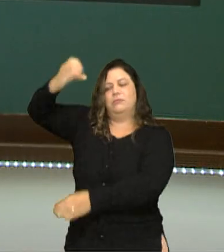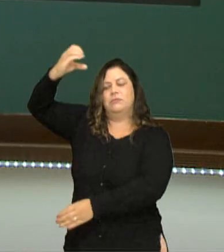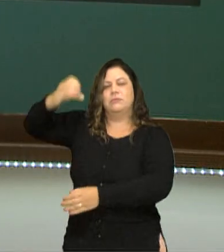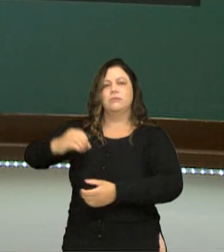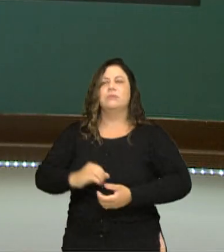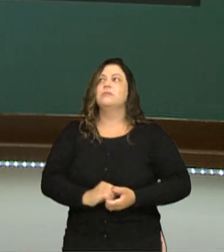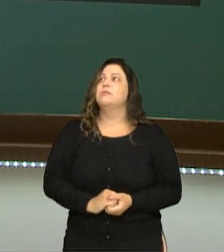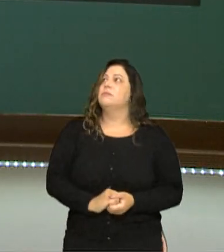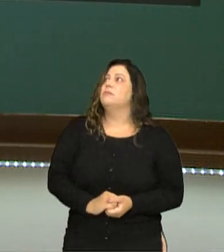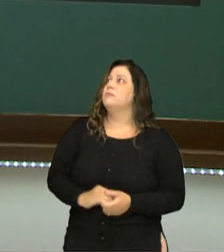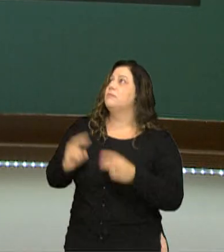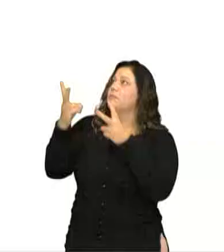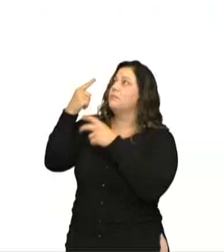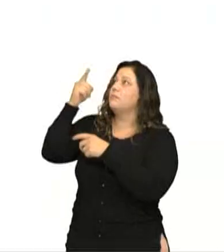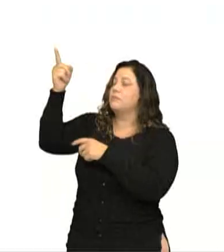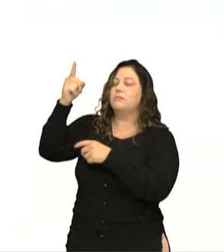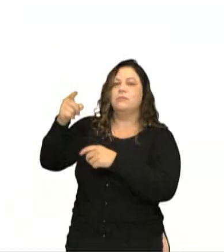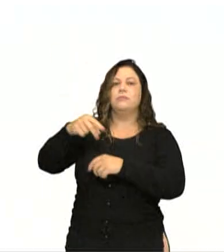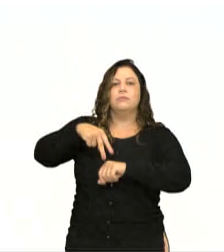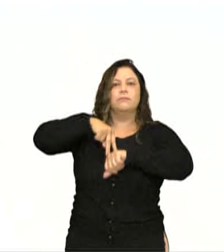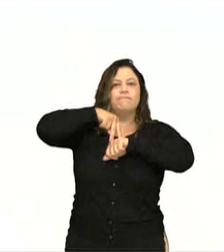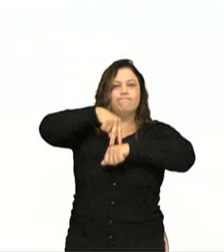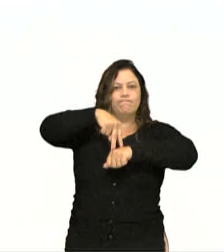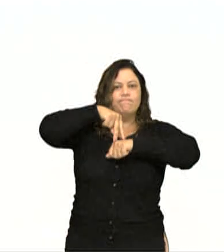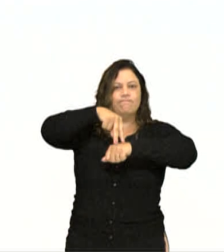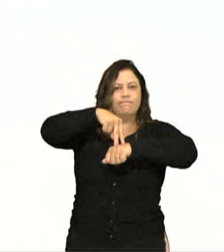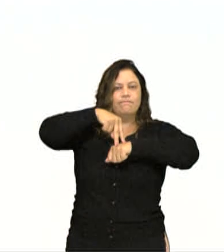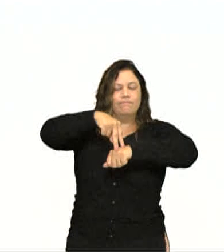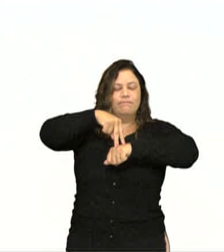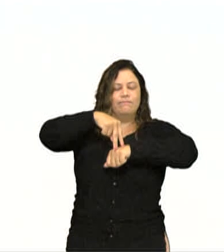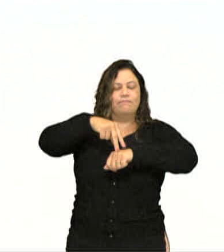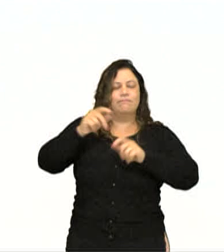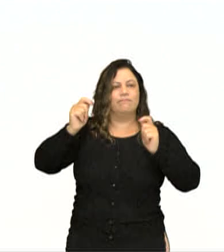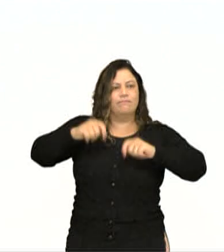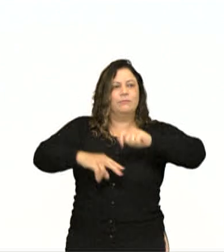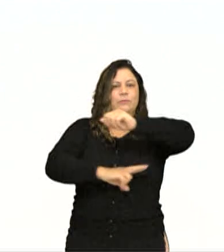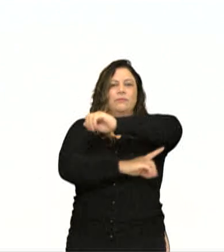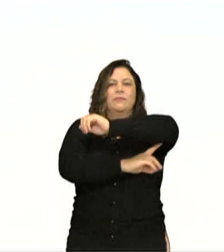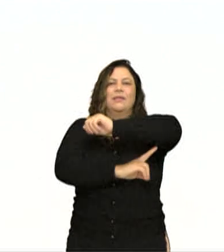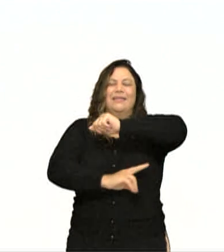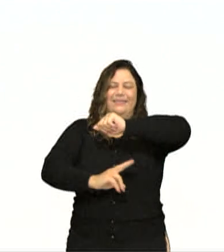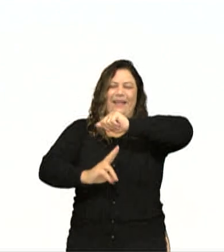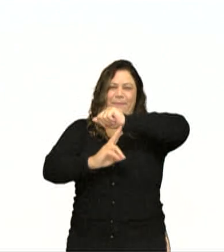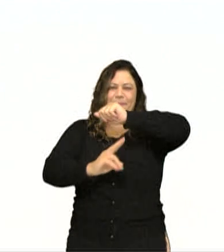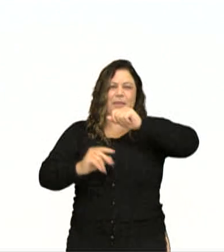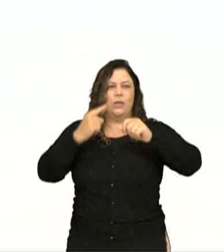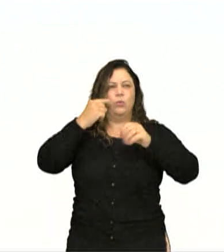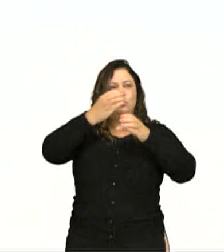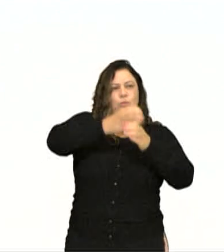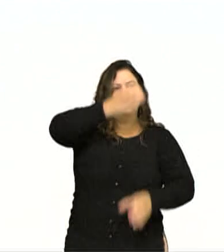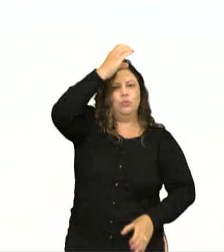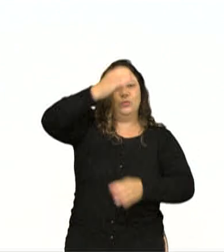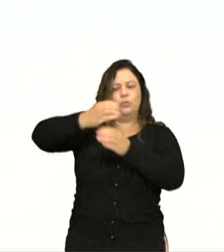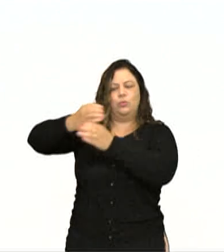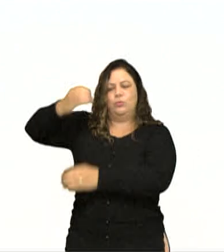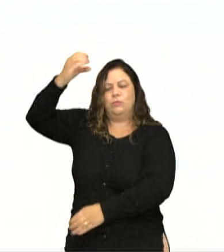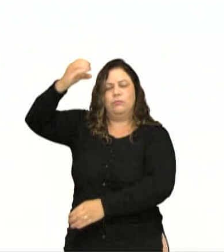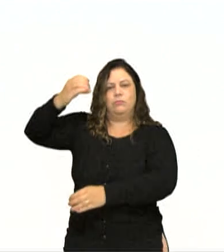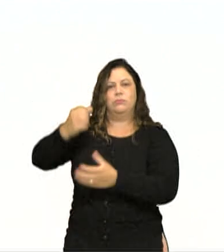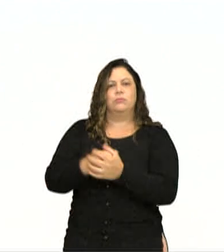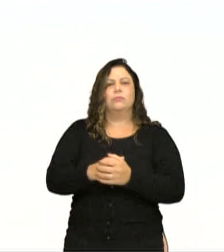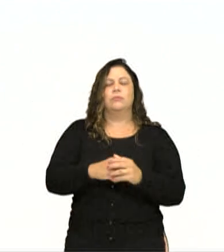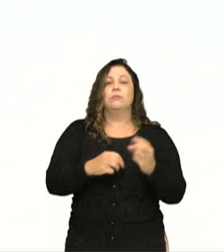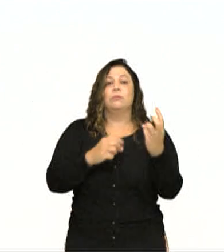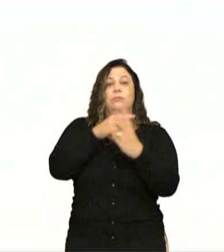Então, as colunas sustentavam um establamento, né? A professora travando aqui, horizontal, formado por